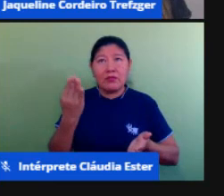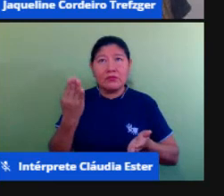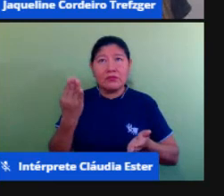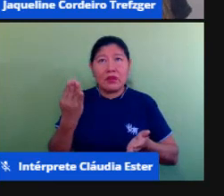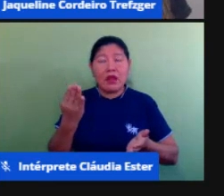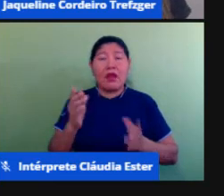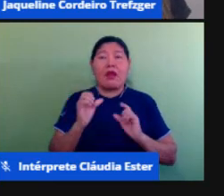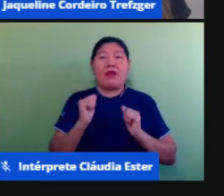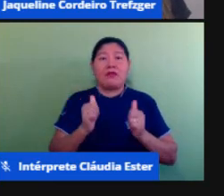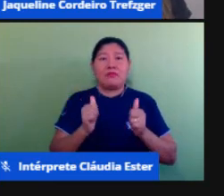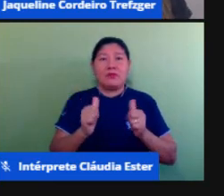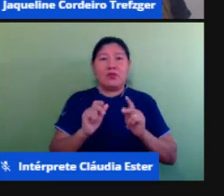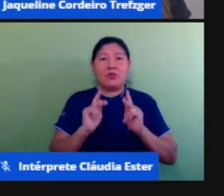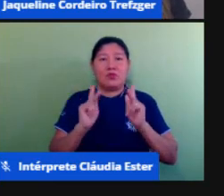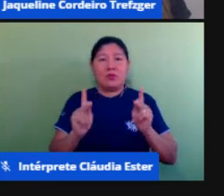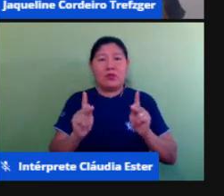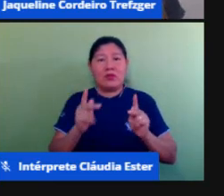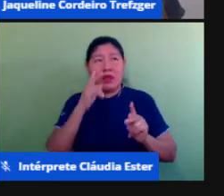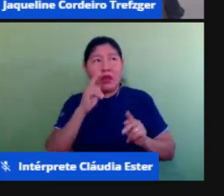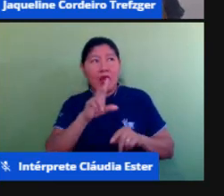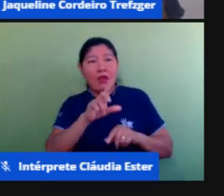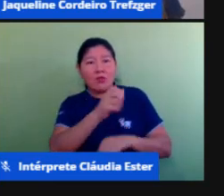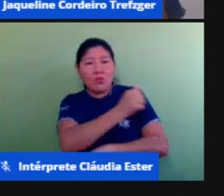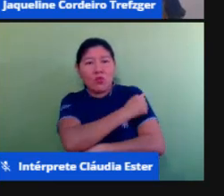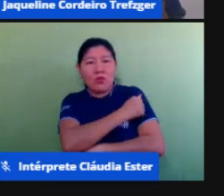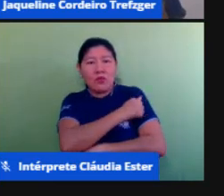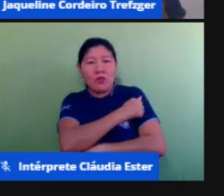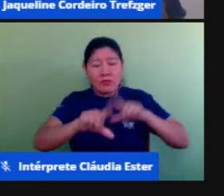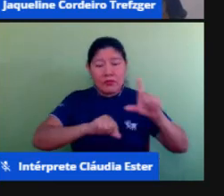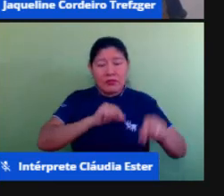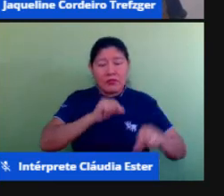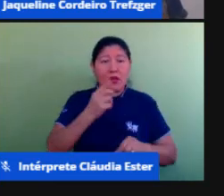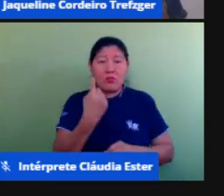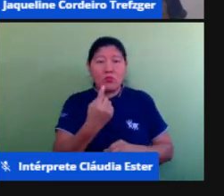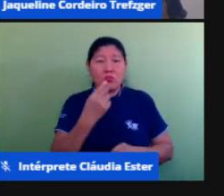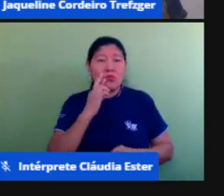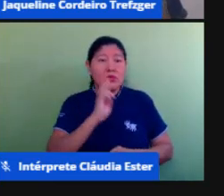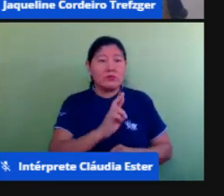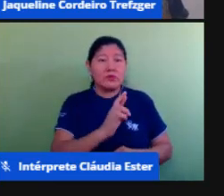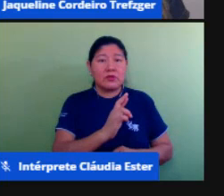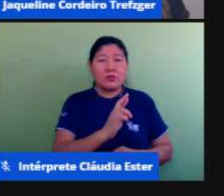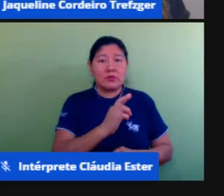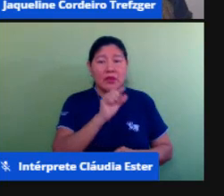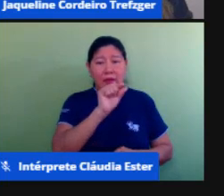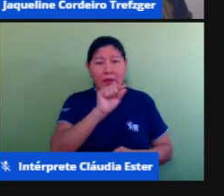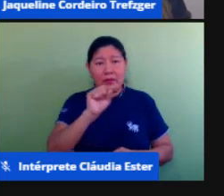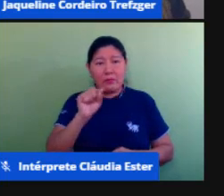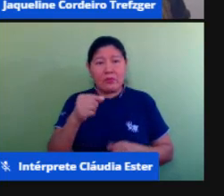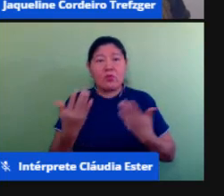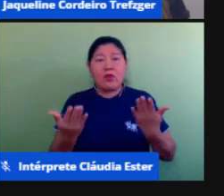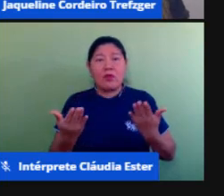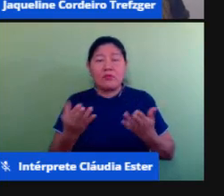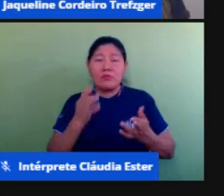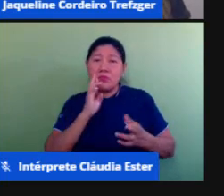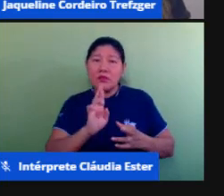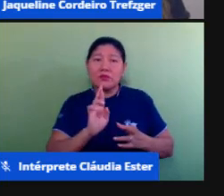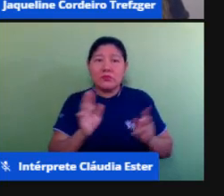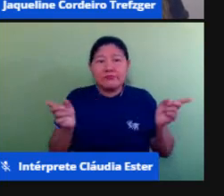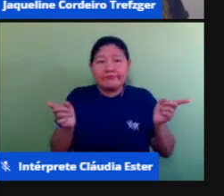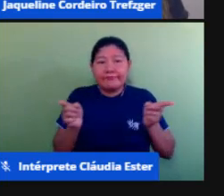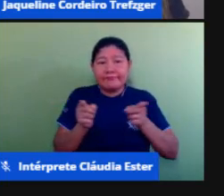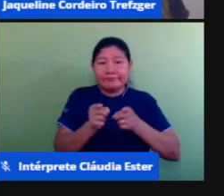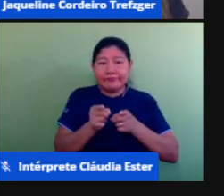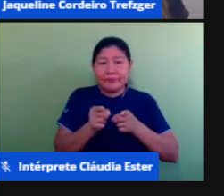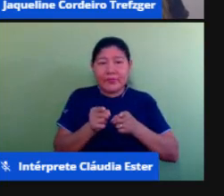uma que complete a afirmação pertinente àquele objetivo da pergunta, né? Resposta curta, elas são